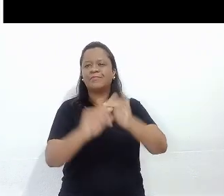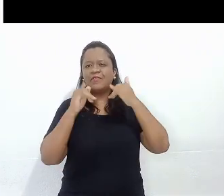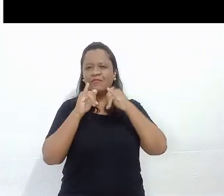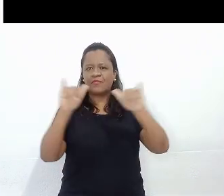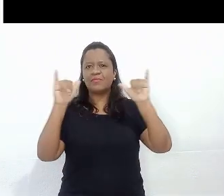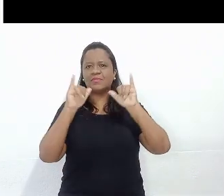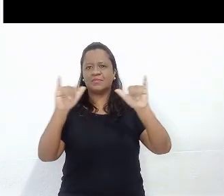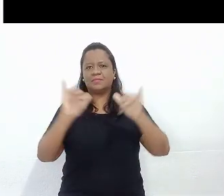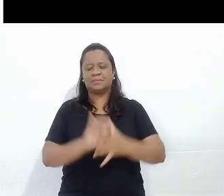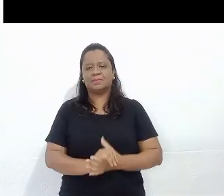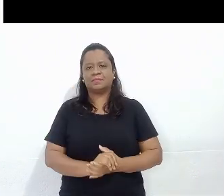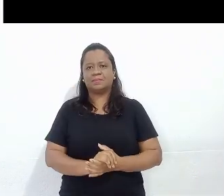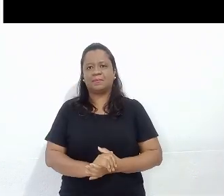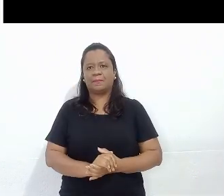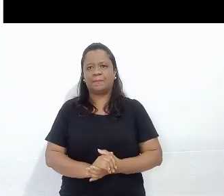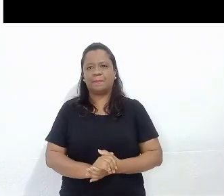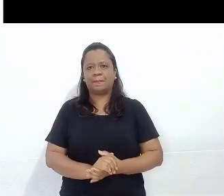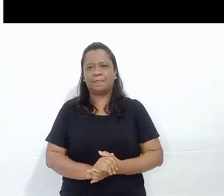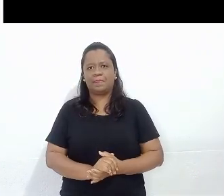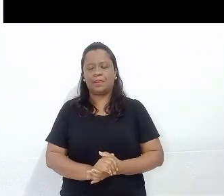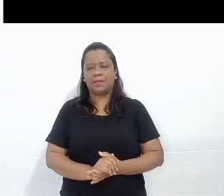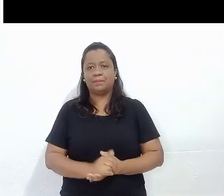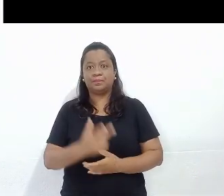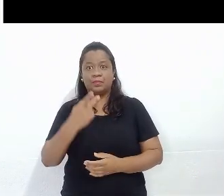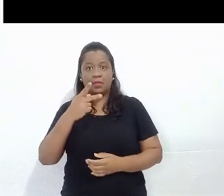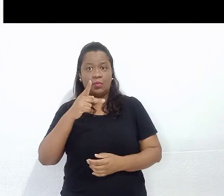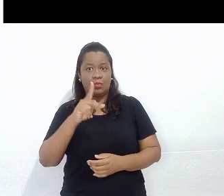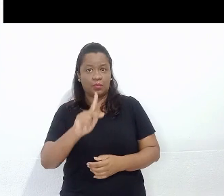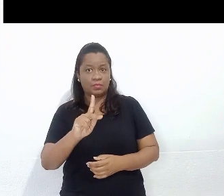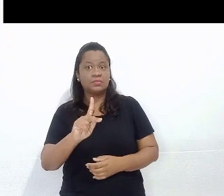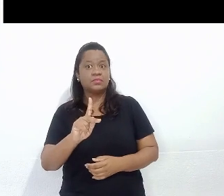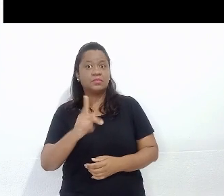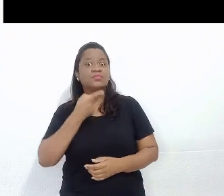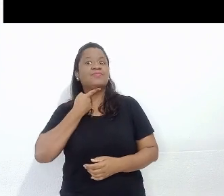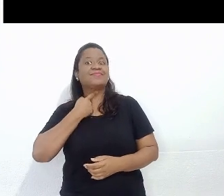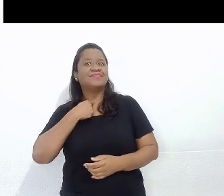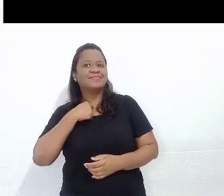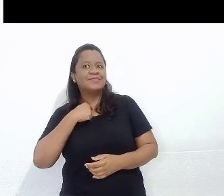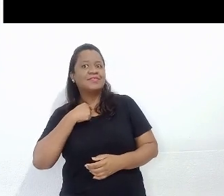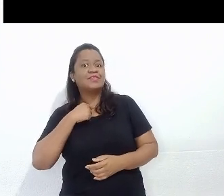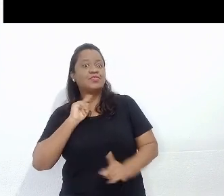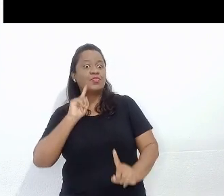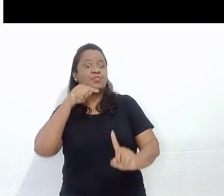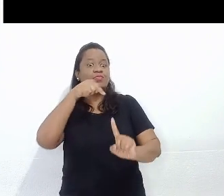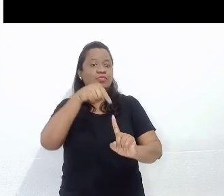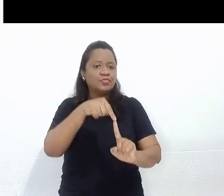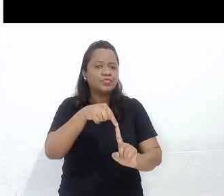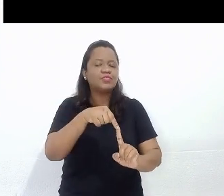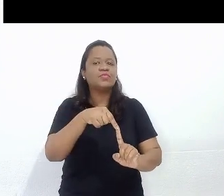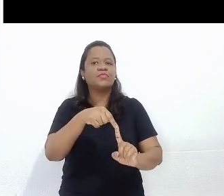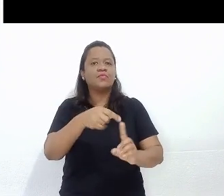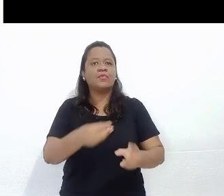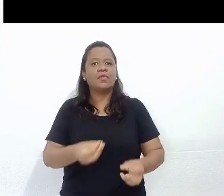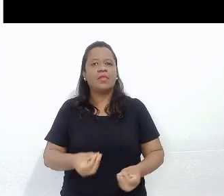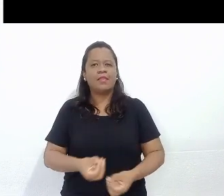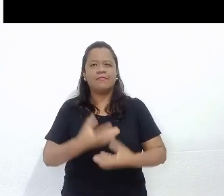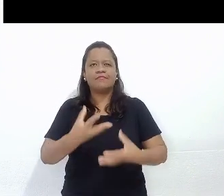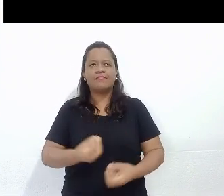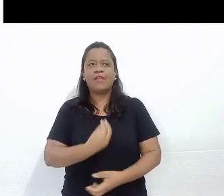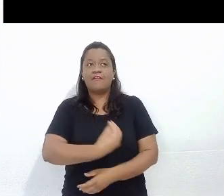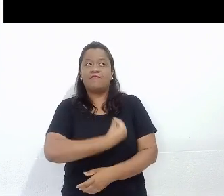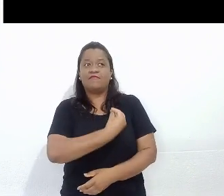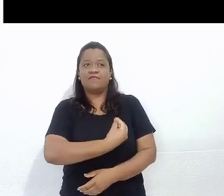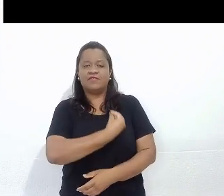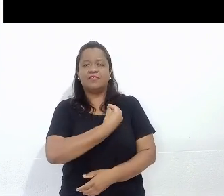Então é isso. O seu propósito como diretor de fotografia é trazer vida às definições do roteiro e produzir